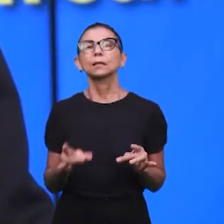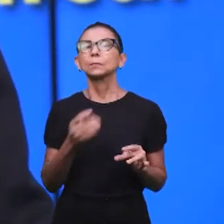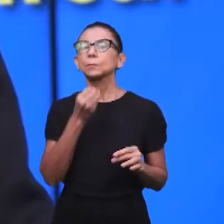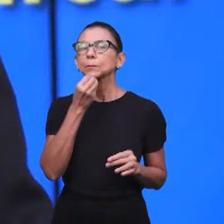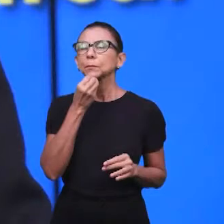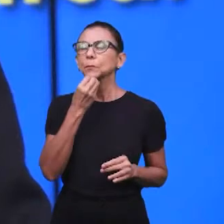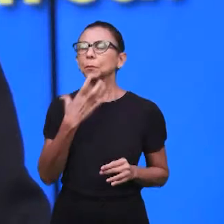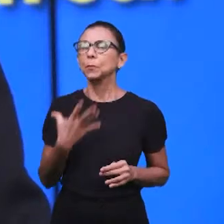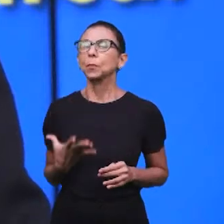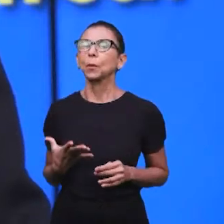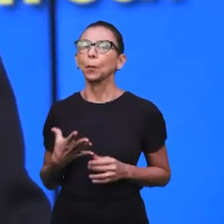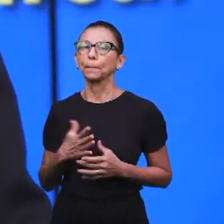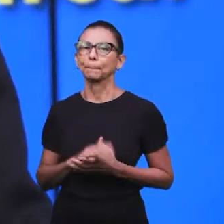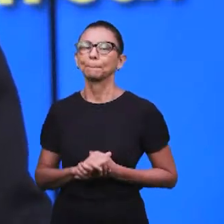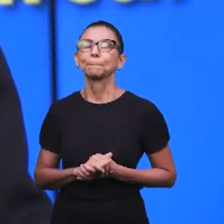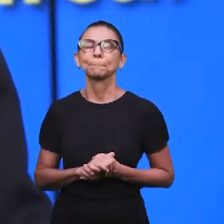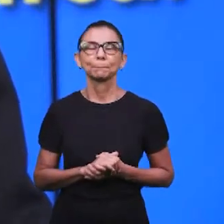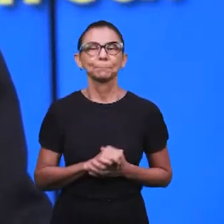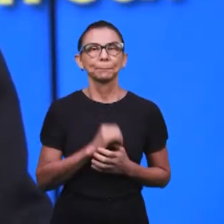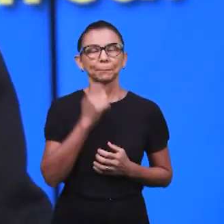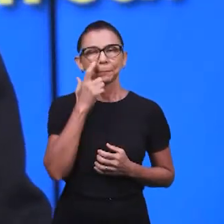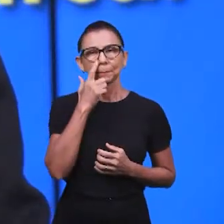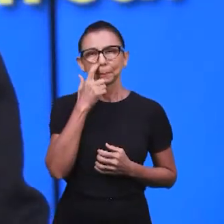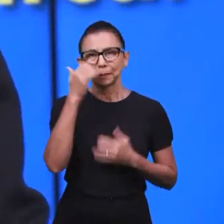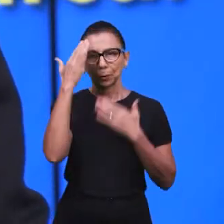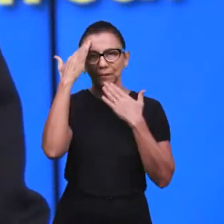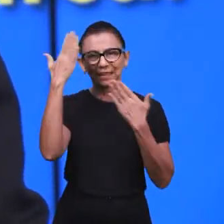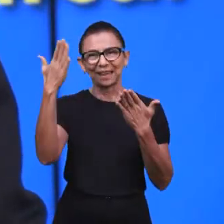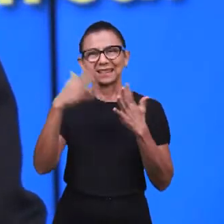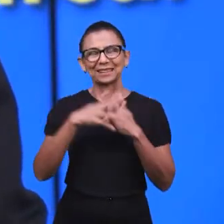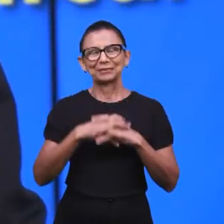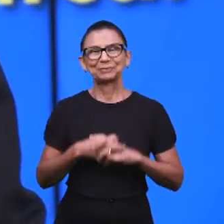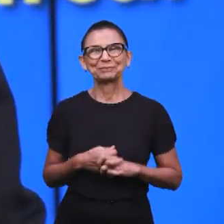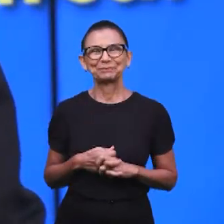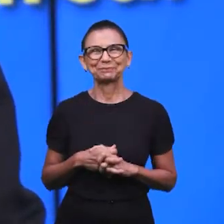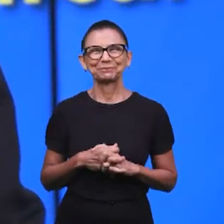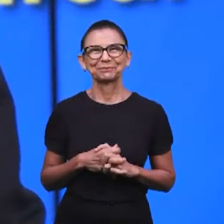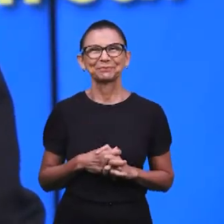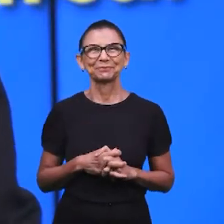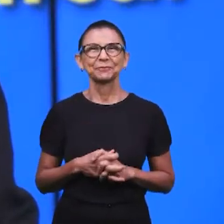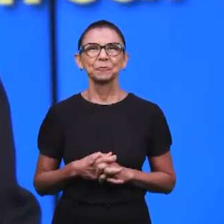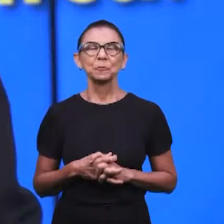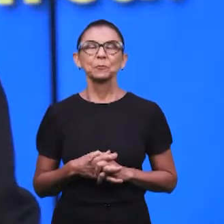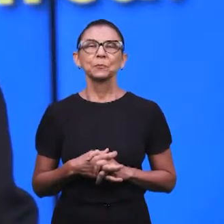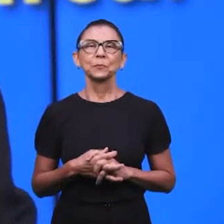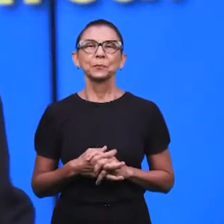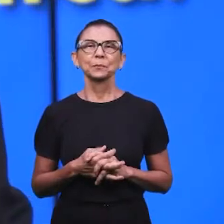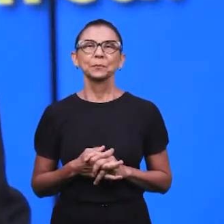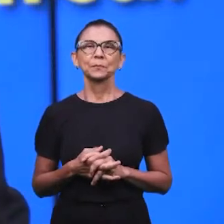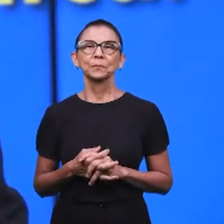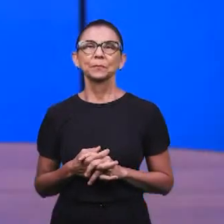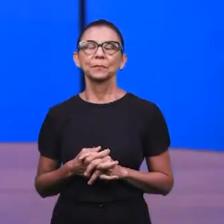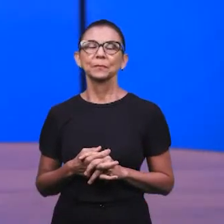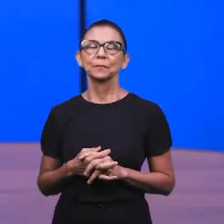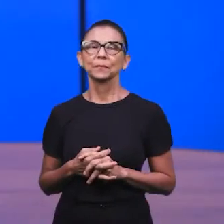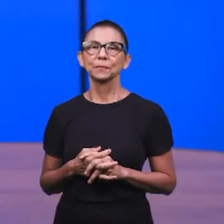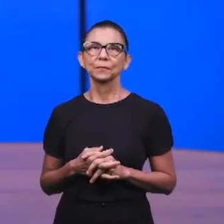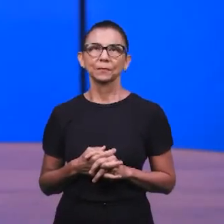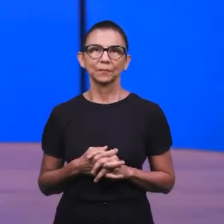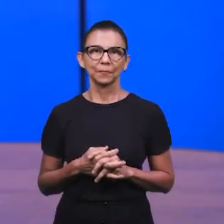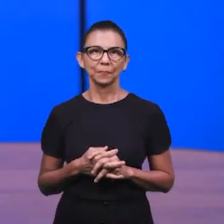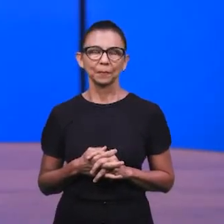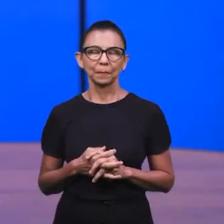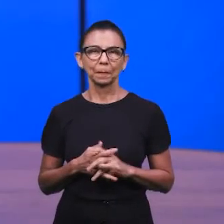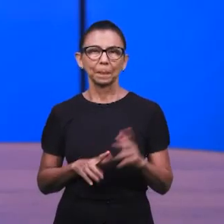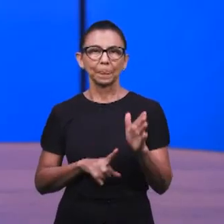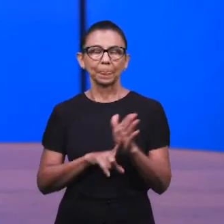no detalhamento da sua resposta, irmã Camila. Obrigado pela sua participação. Glória a Jesus. Amém, irmãos?